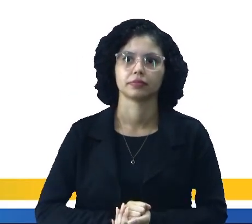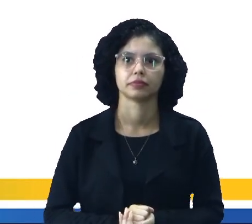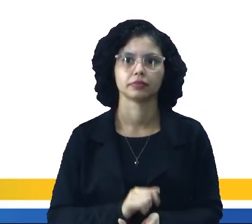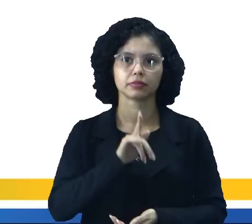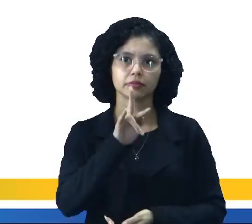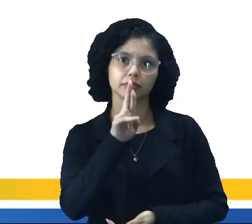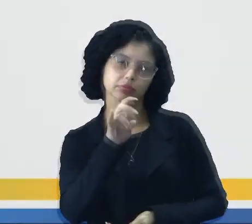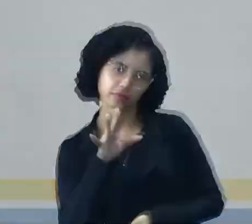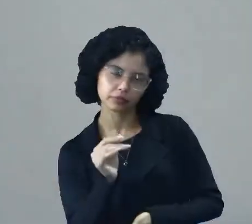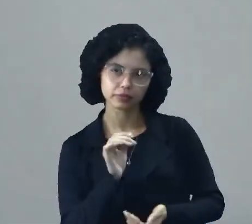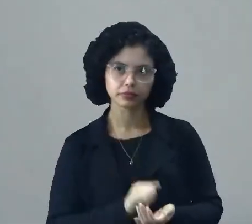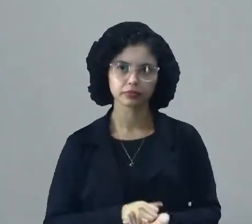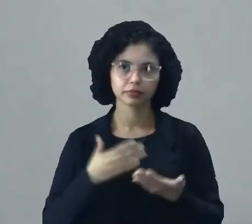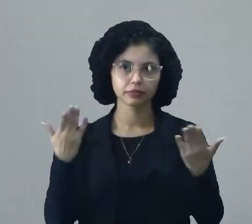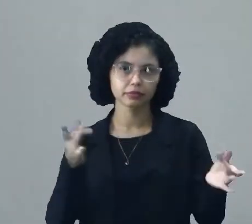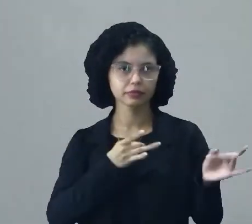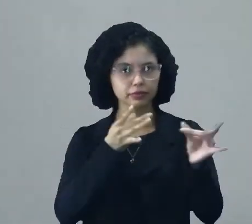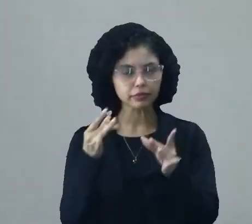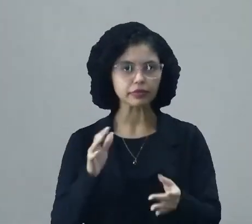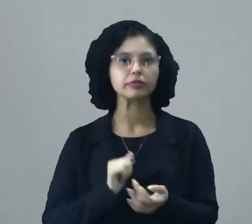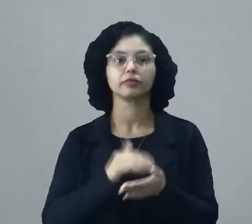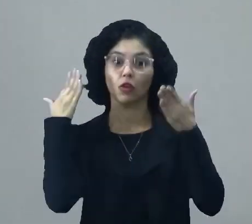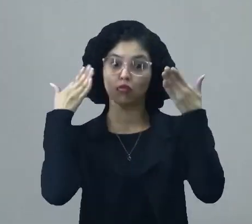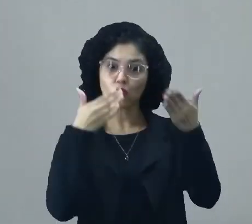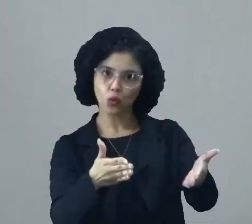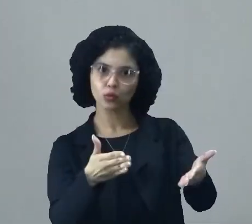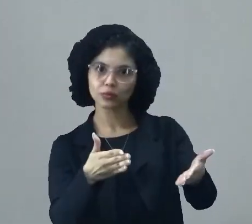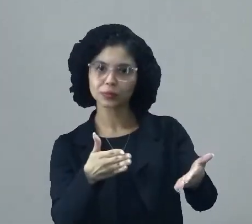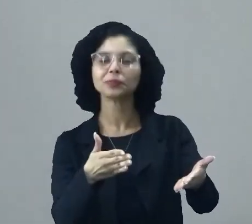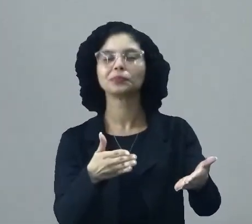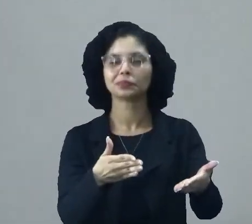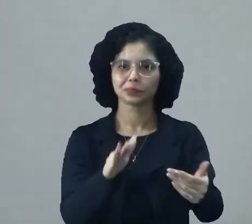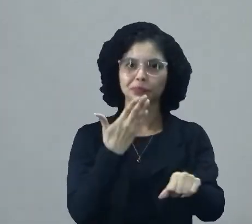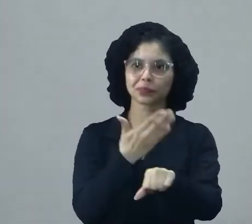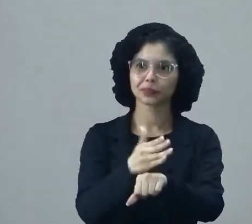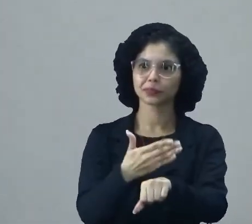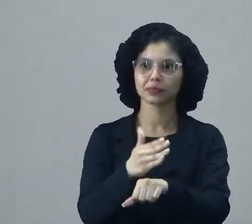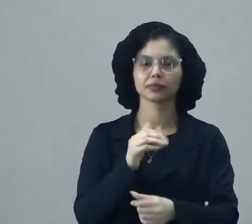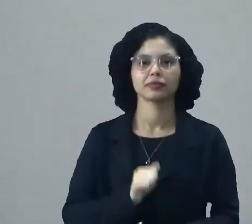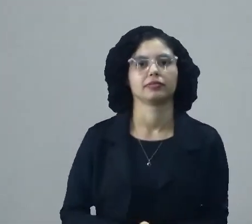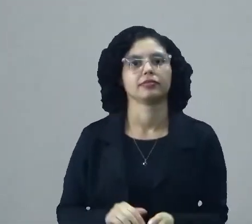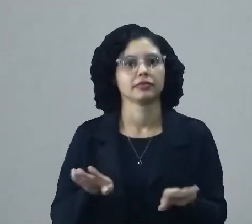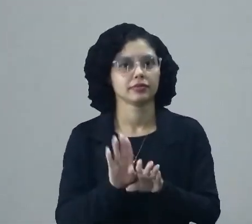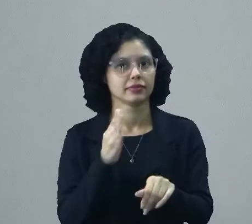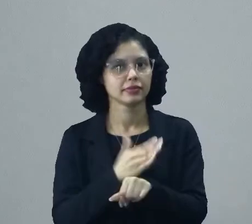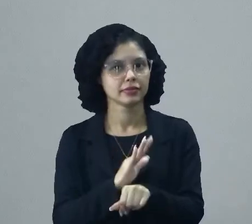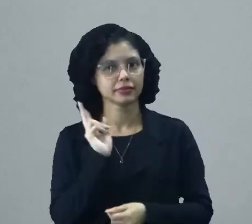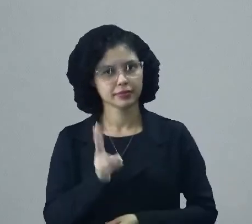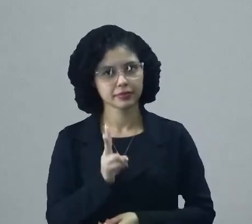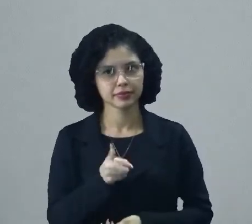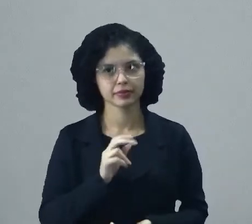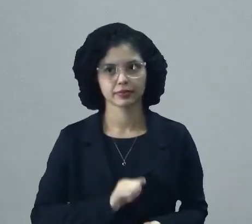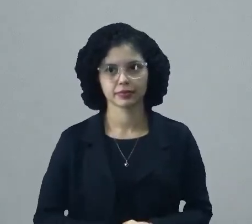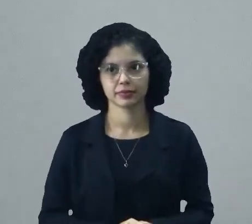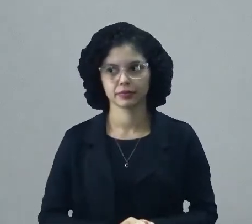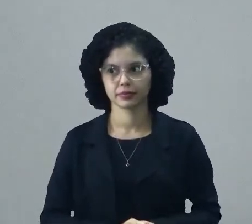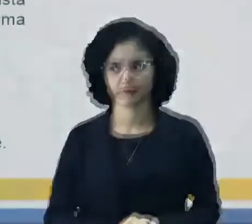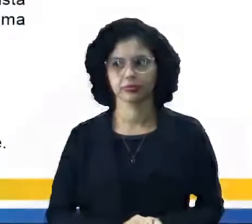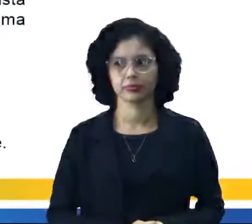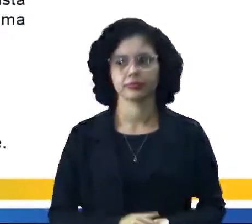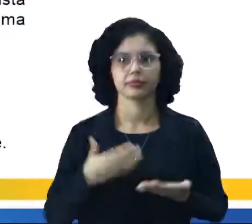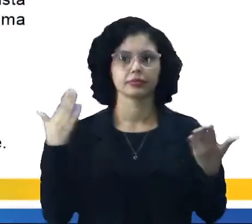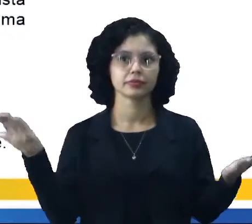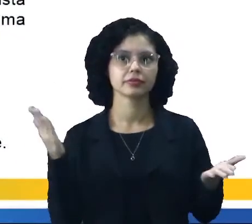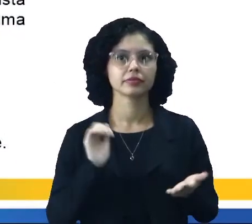temos a ginástica. A dica é manter o foco, e a gente mantém o foco treinando, e a gente treina praticando o quê? Exercícios.